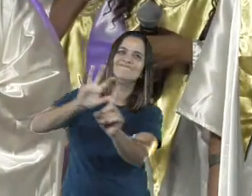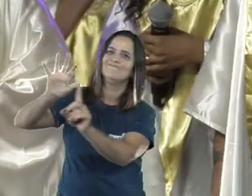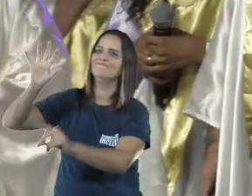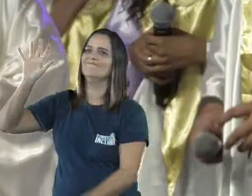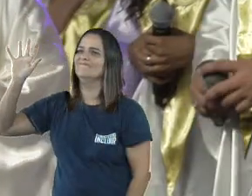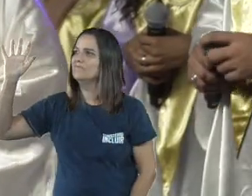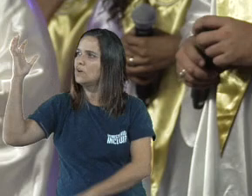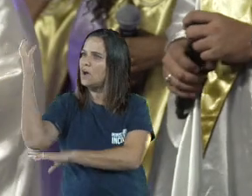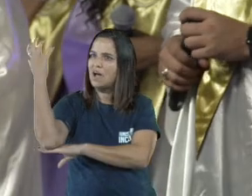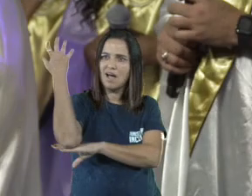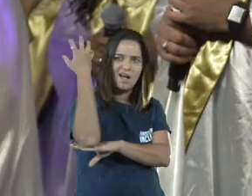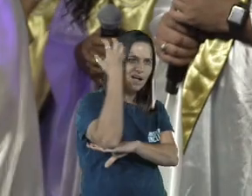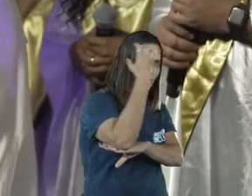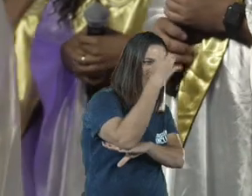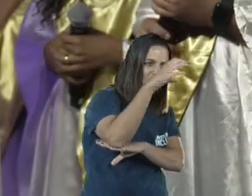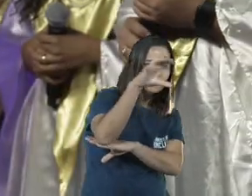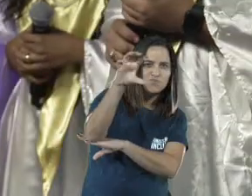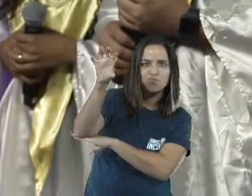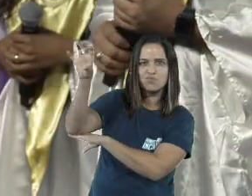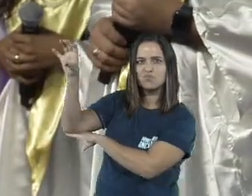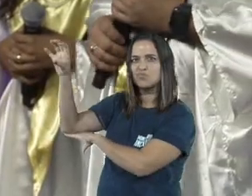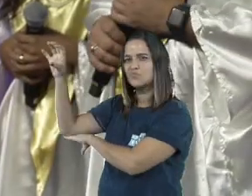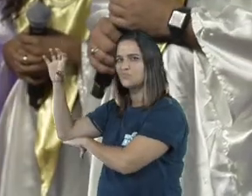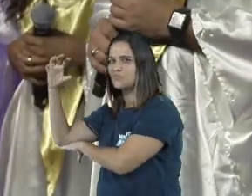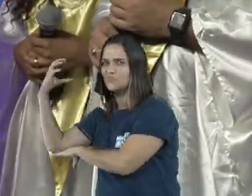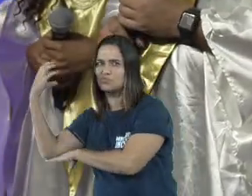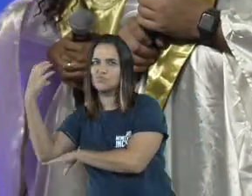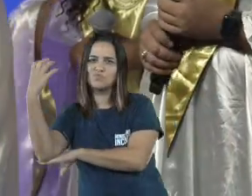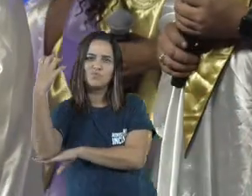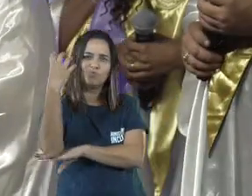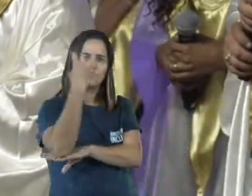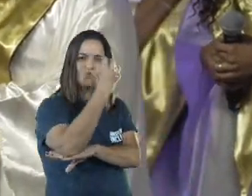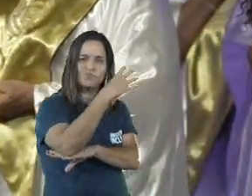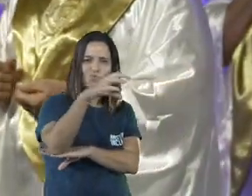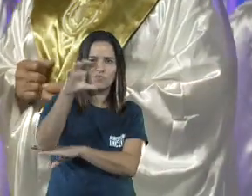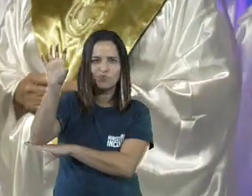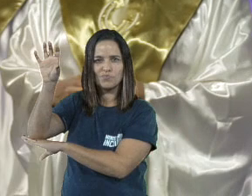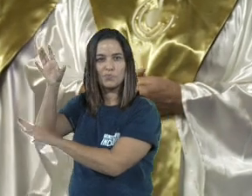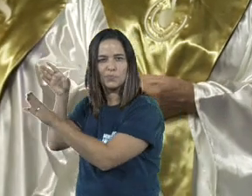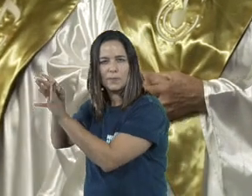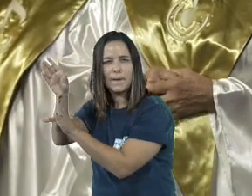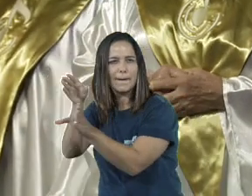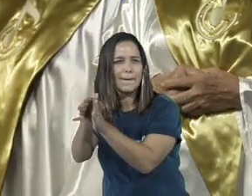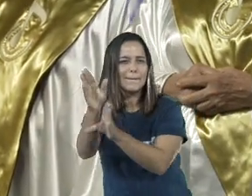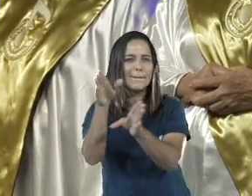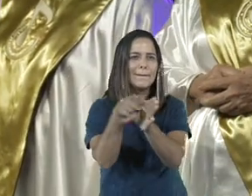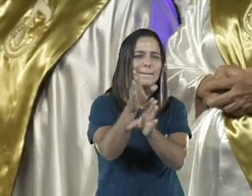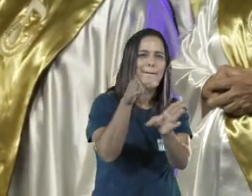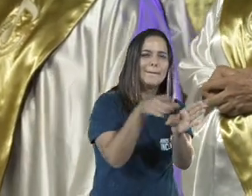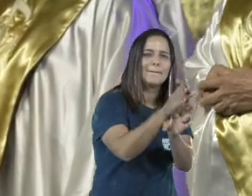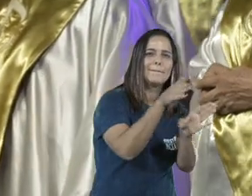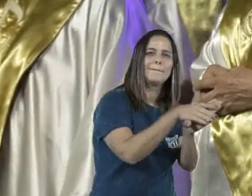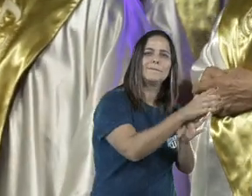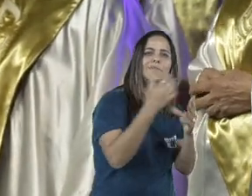dissipa as trevas e orienta e da direção para